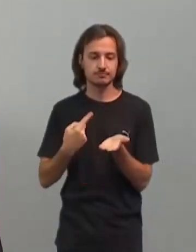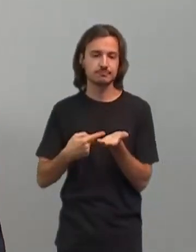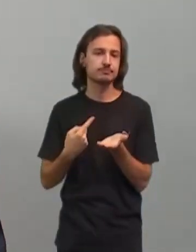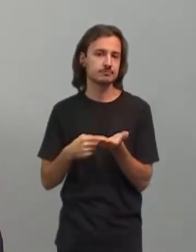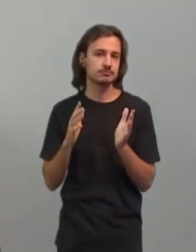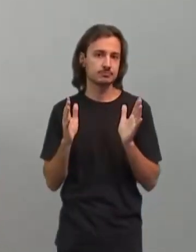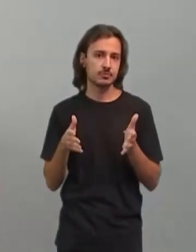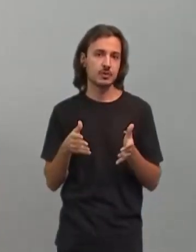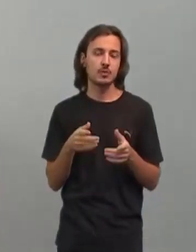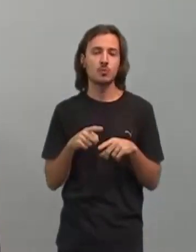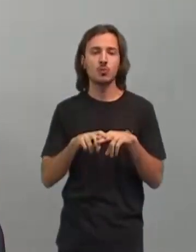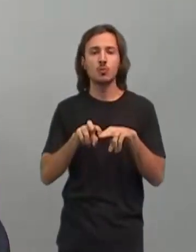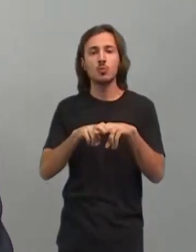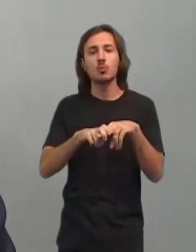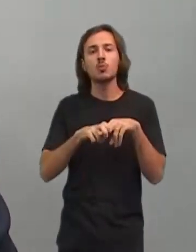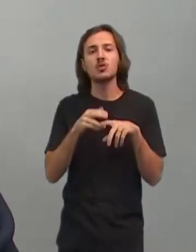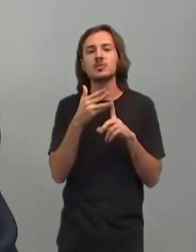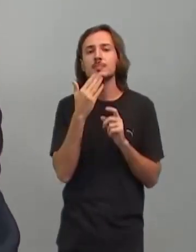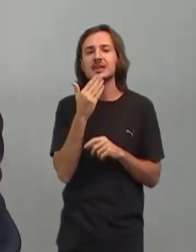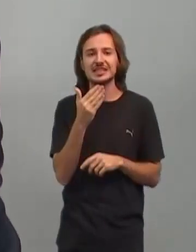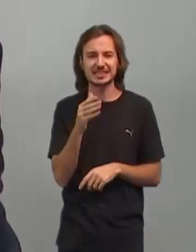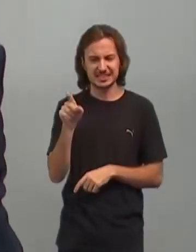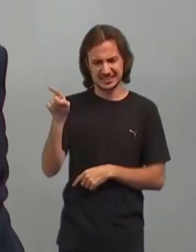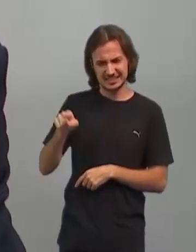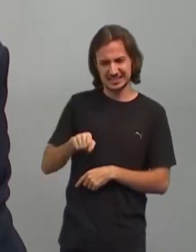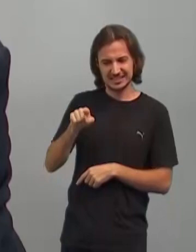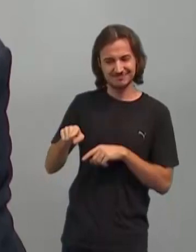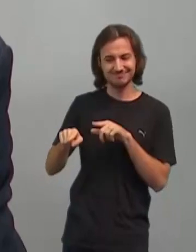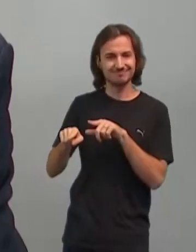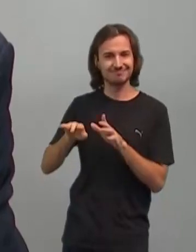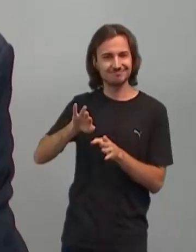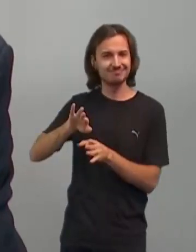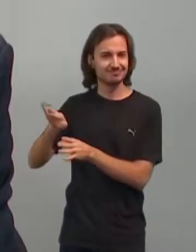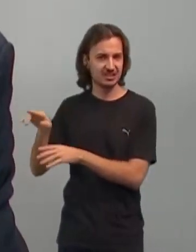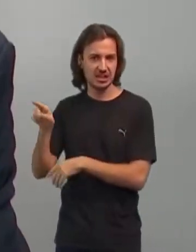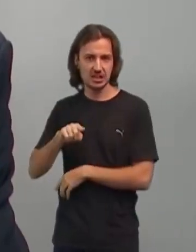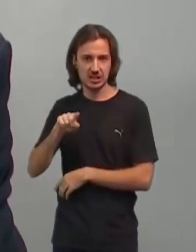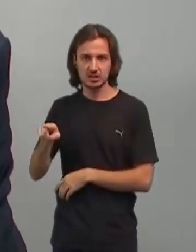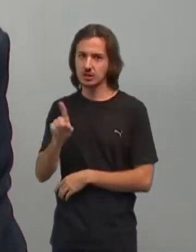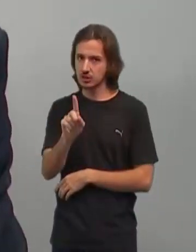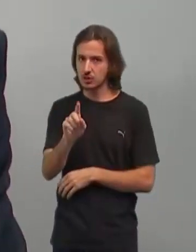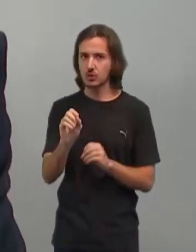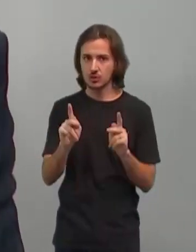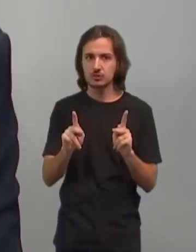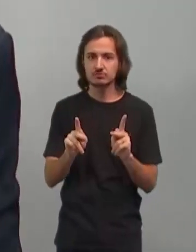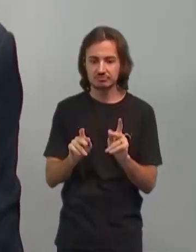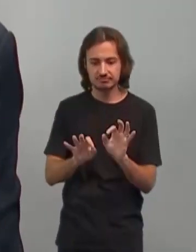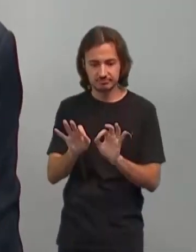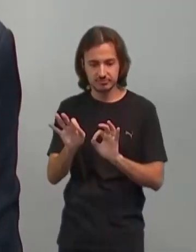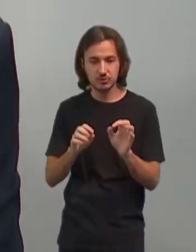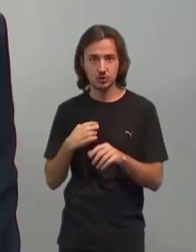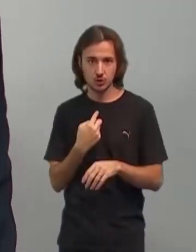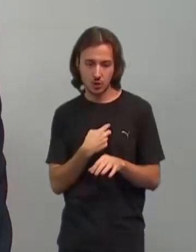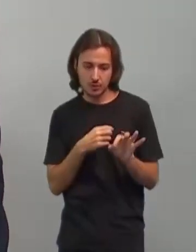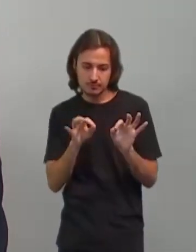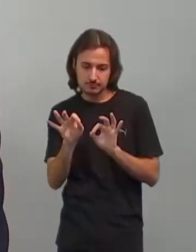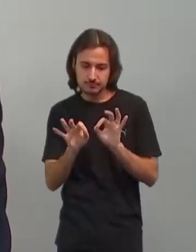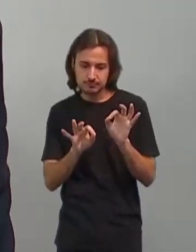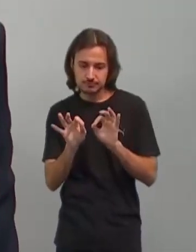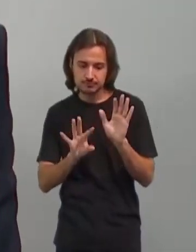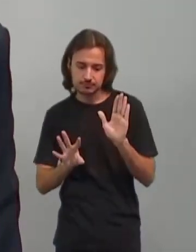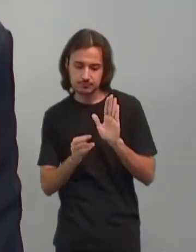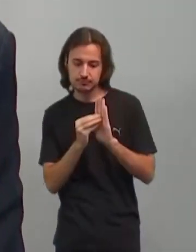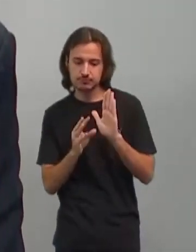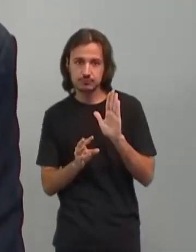quebra do veto, porque nós vamos ajustar, e eu acredito que ela não vai entrar com uma adinha, essa lei